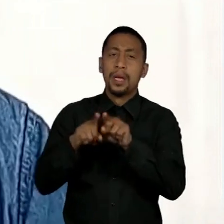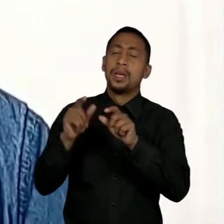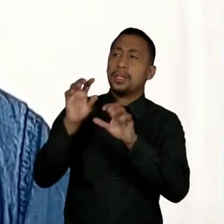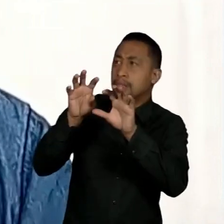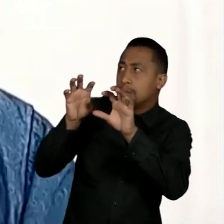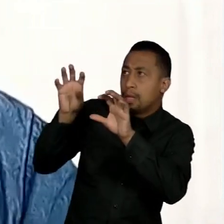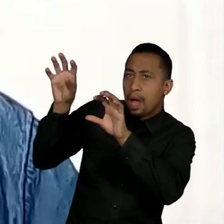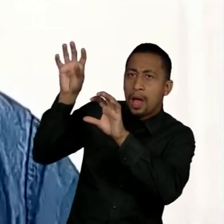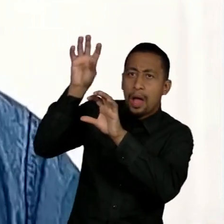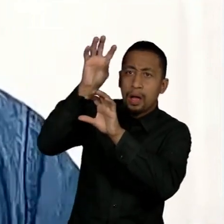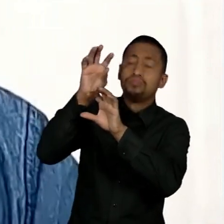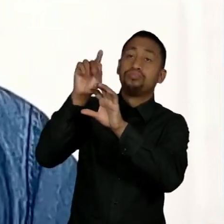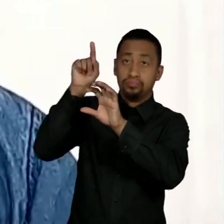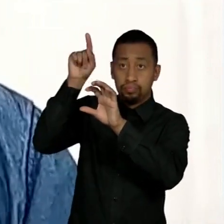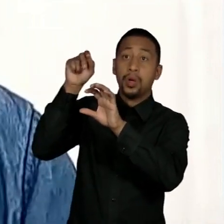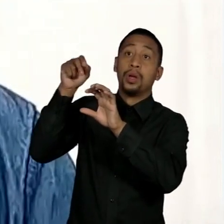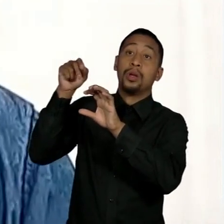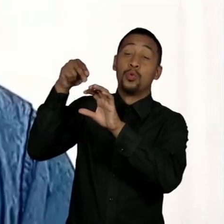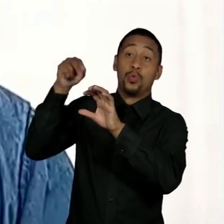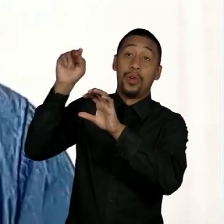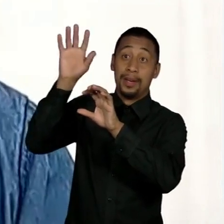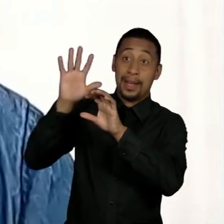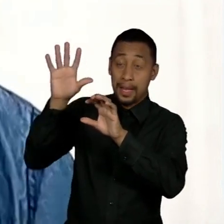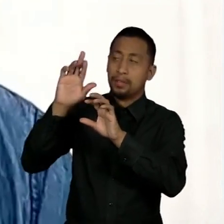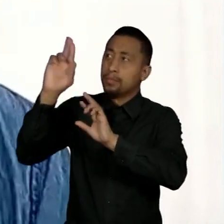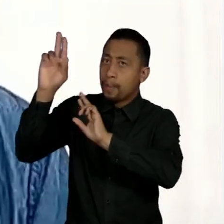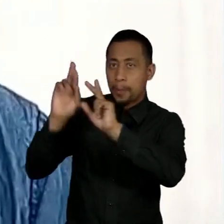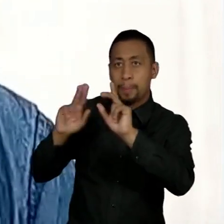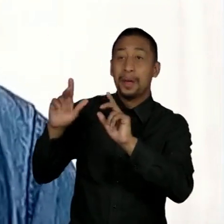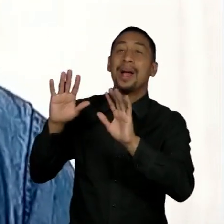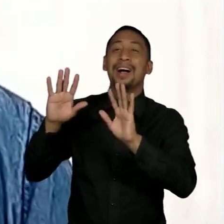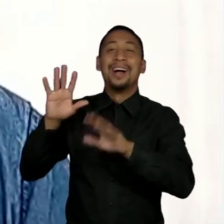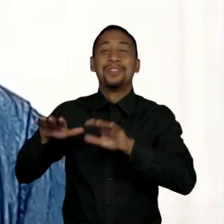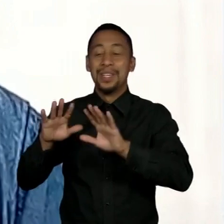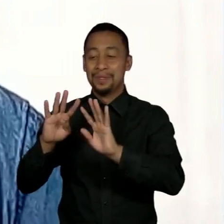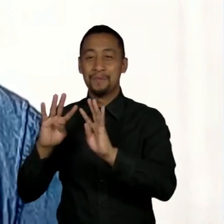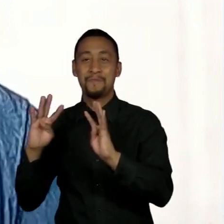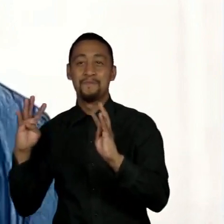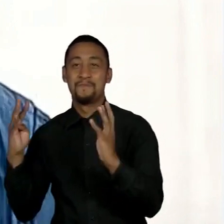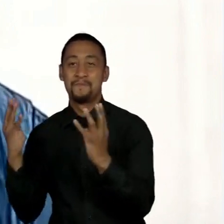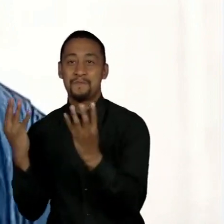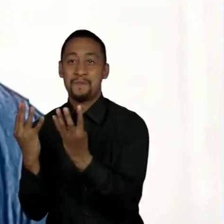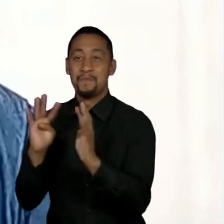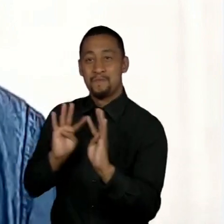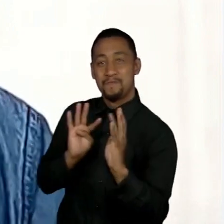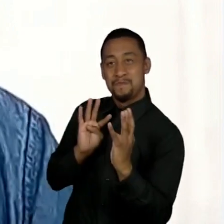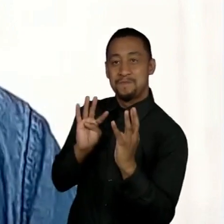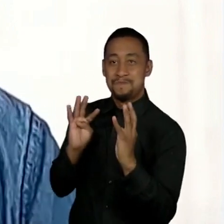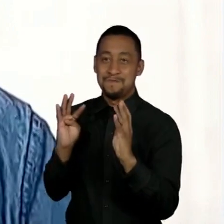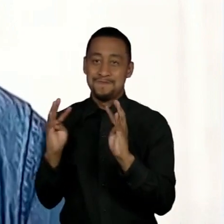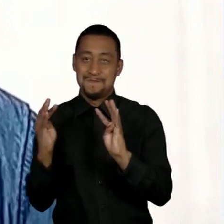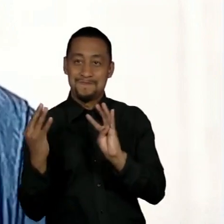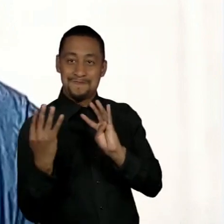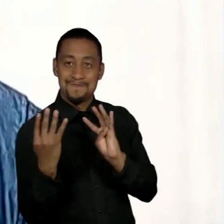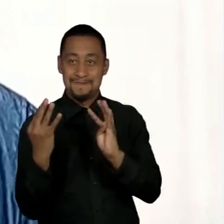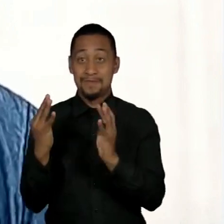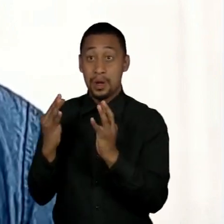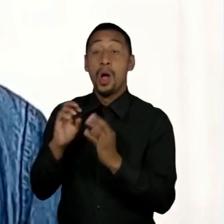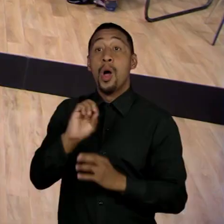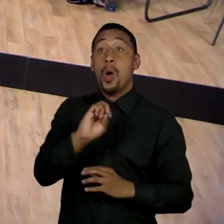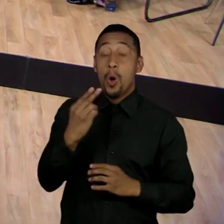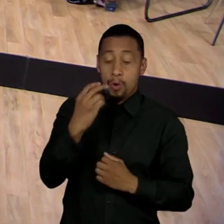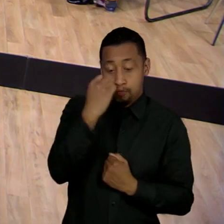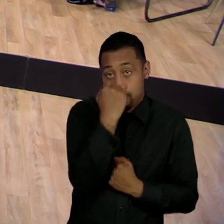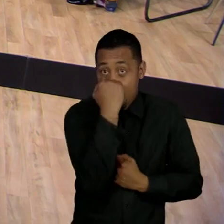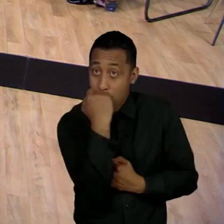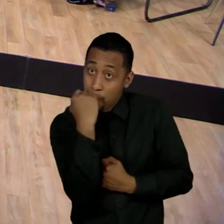ligadas ao forró, à quadrilha. Aqui no Maranhão, nós temos um São João, um período junino, que é